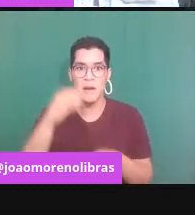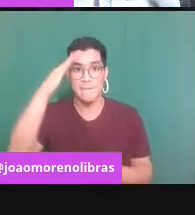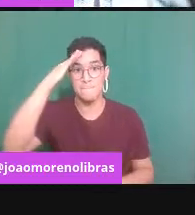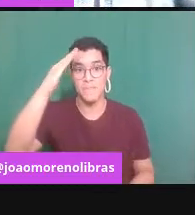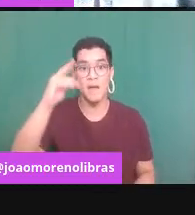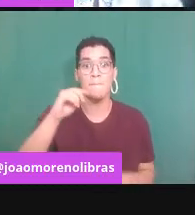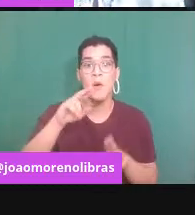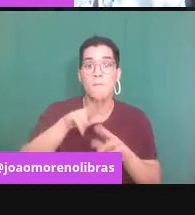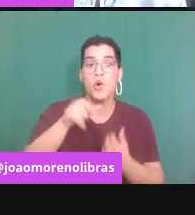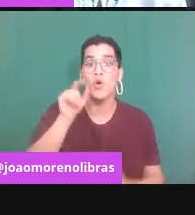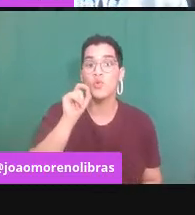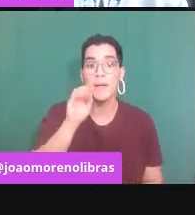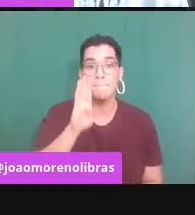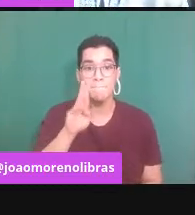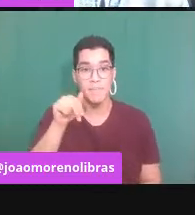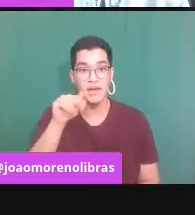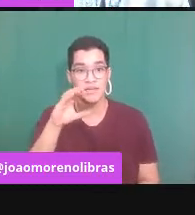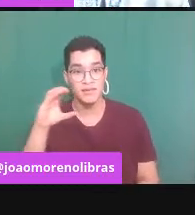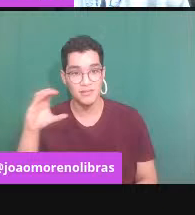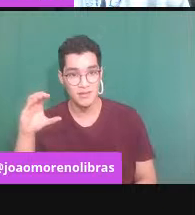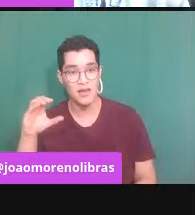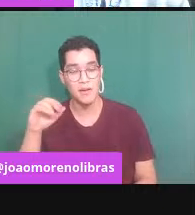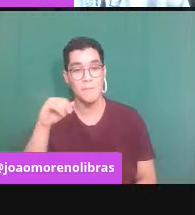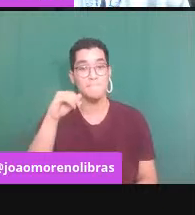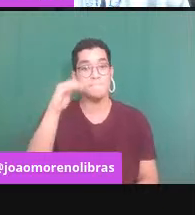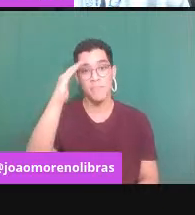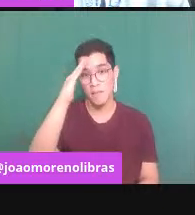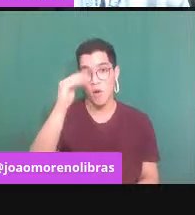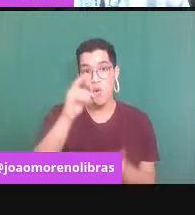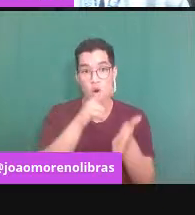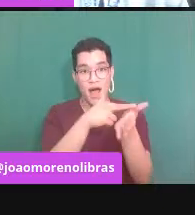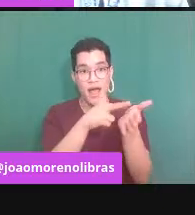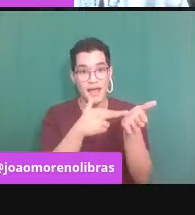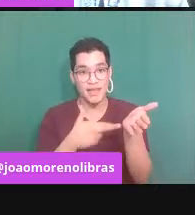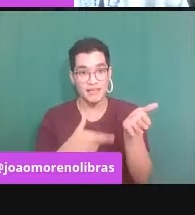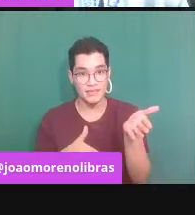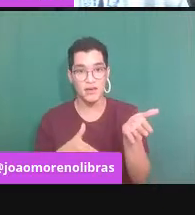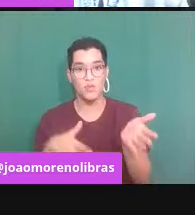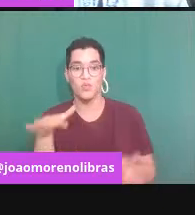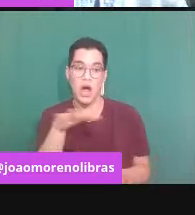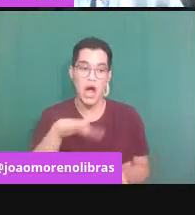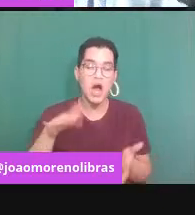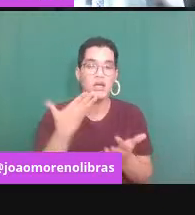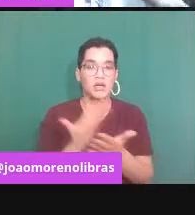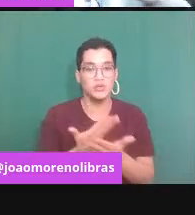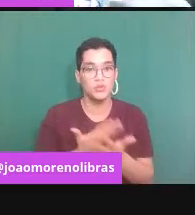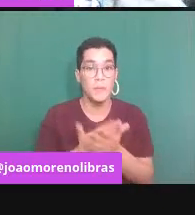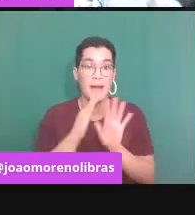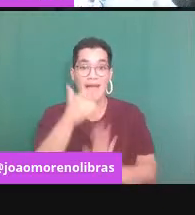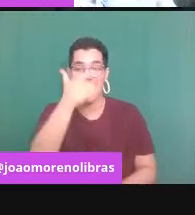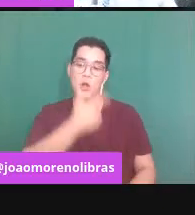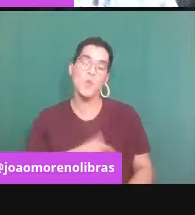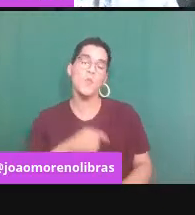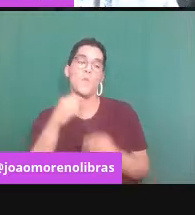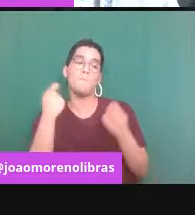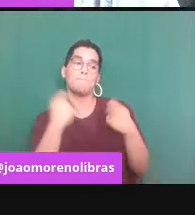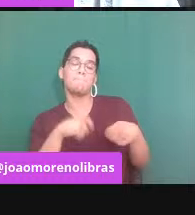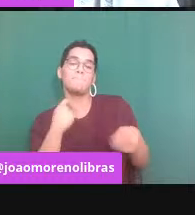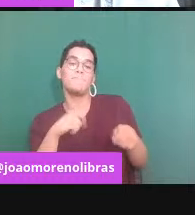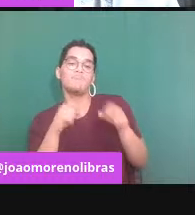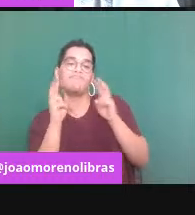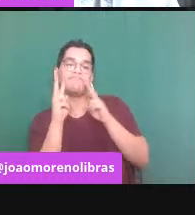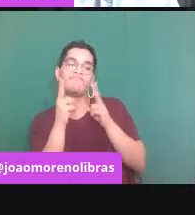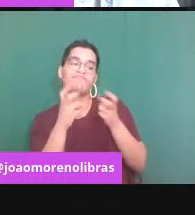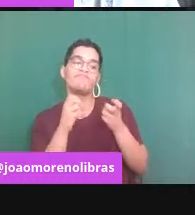BNCC e todo o ensino de redação. Agora, eu tenho de verificar se o texto que eu vou escolher